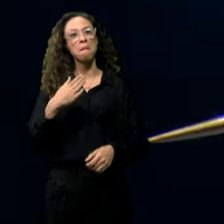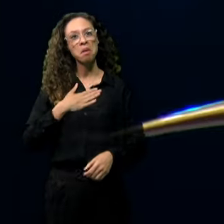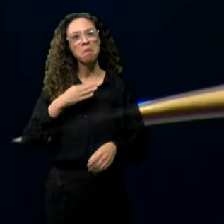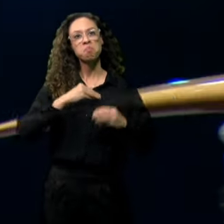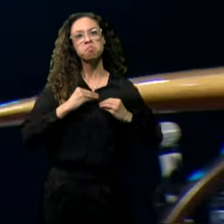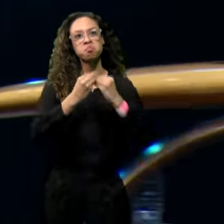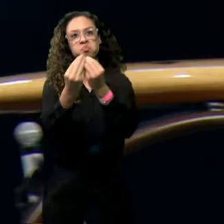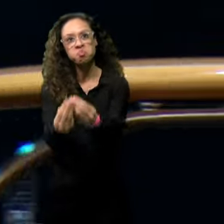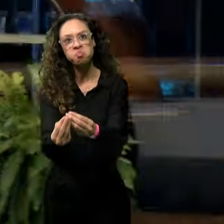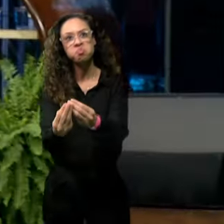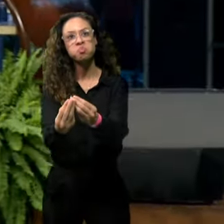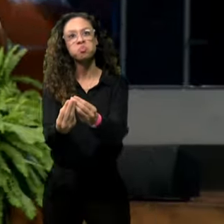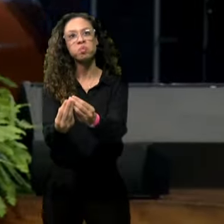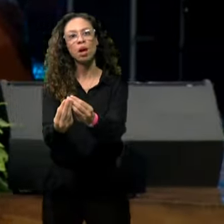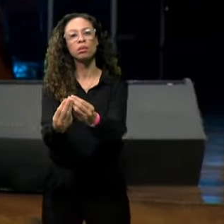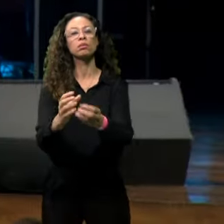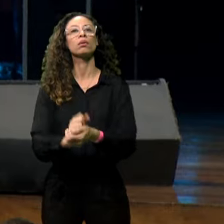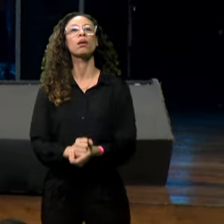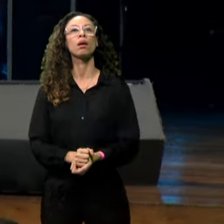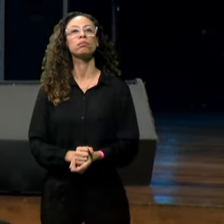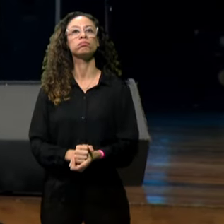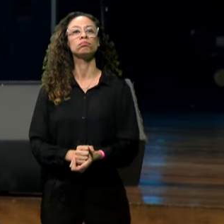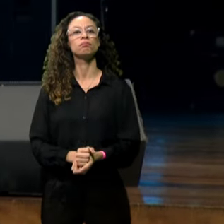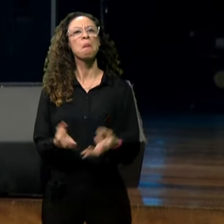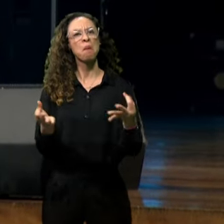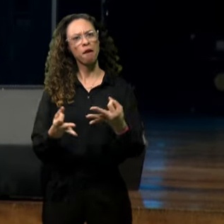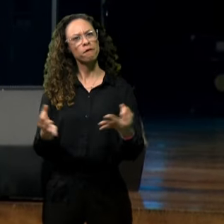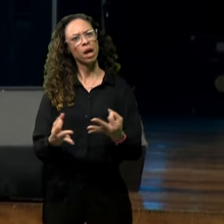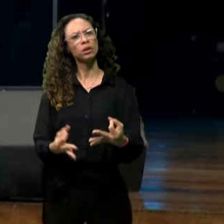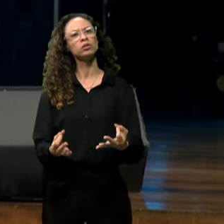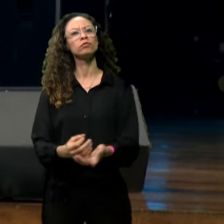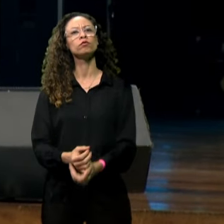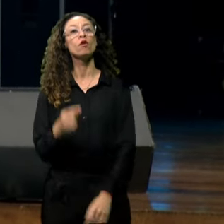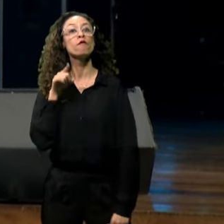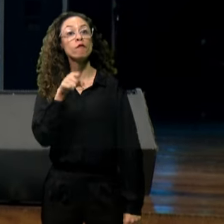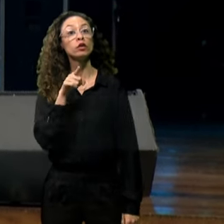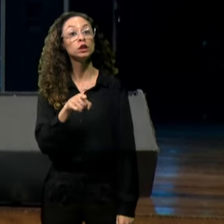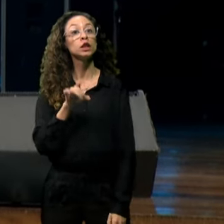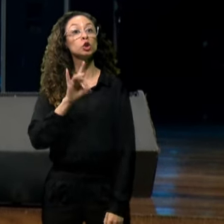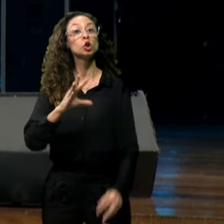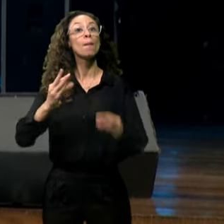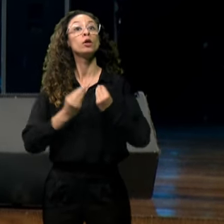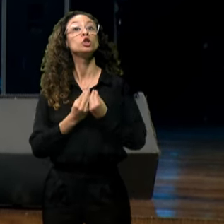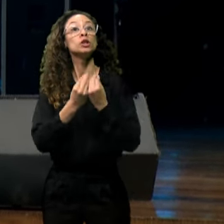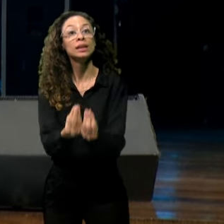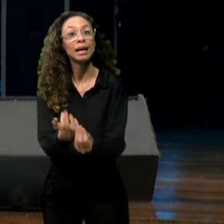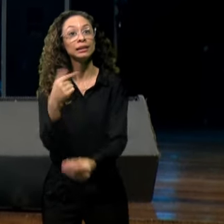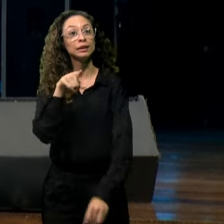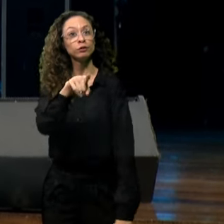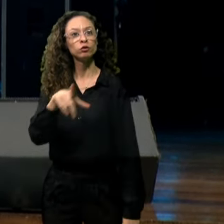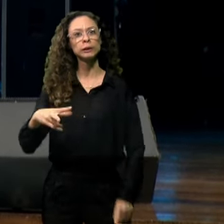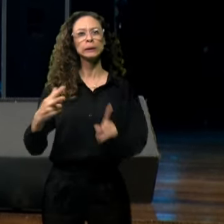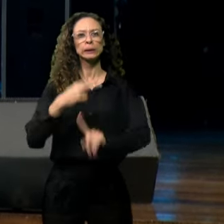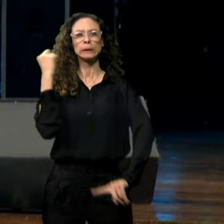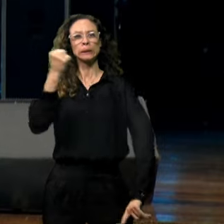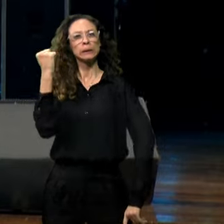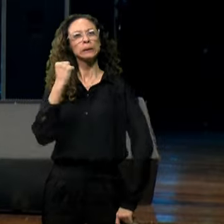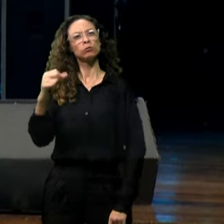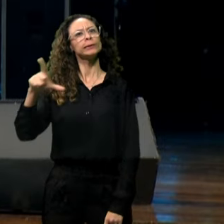eu vou explicar de novo você só pode transferir aquilo que você conquistar